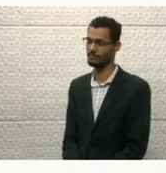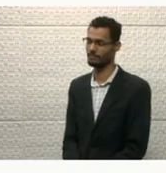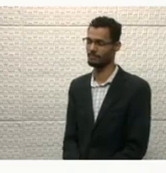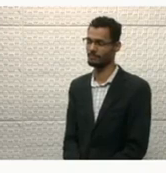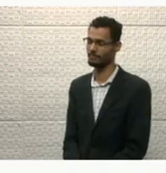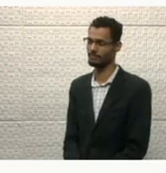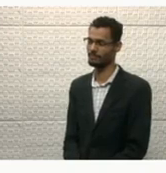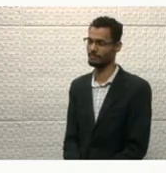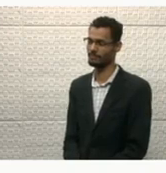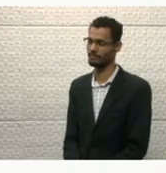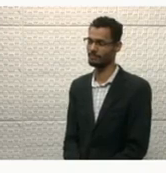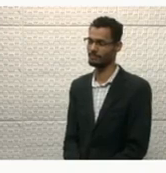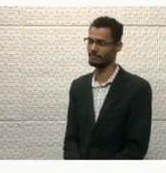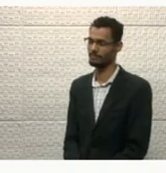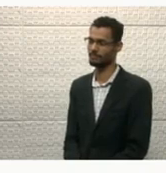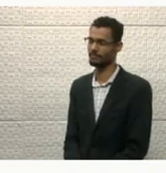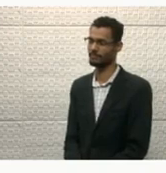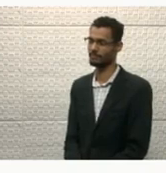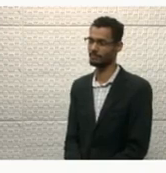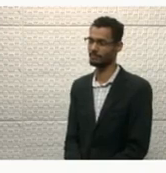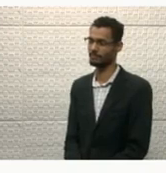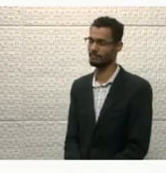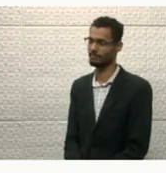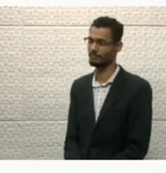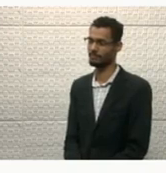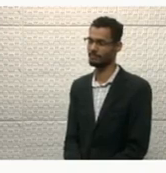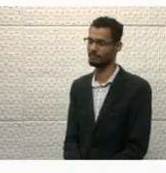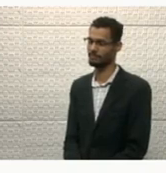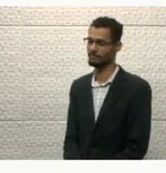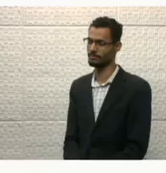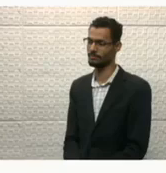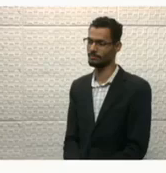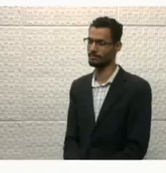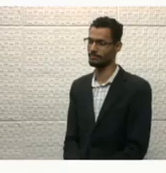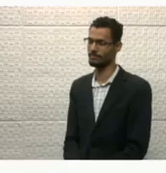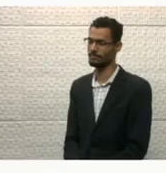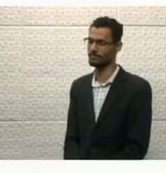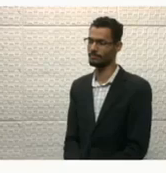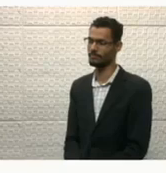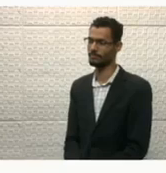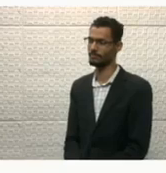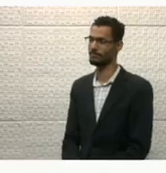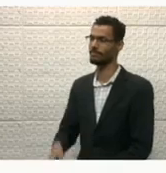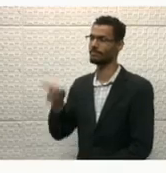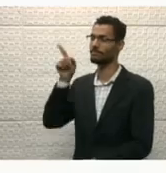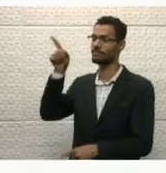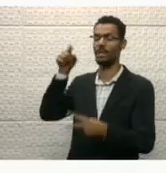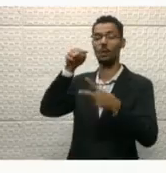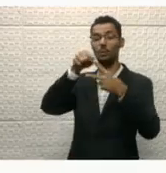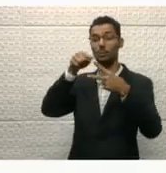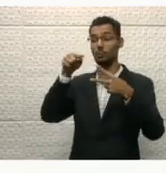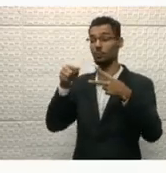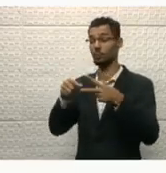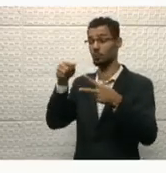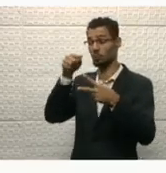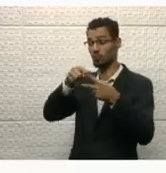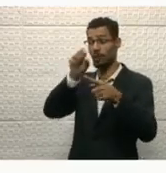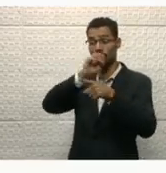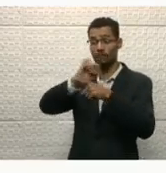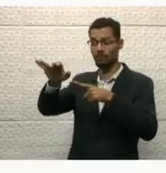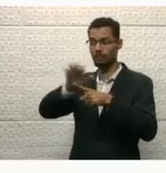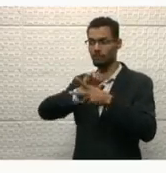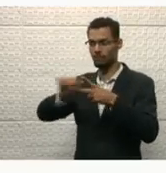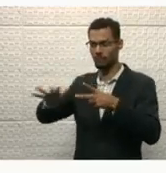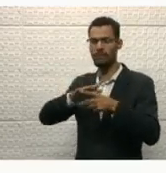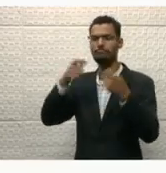equivale a multiplicar a imagem do vetor pelo escalar. E essas duas condições precisam